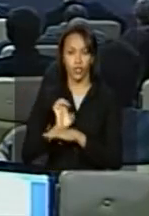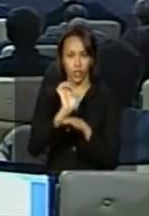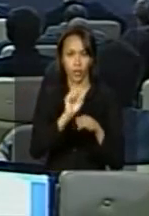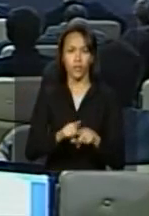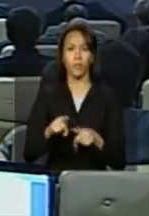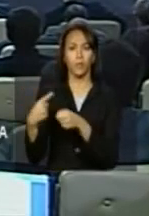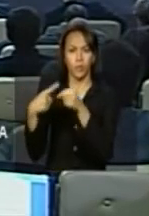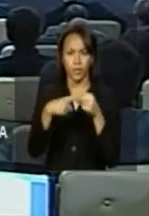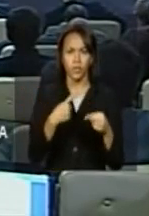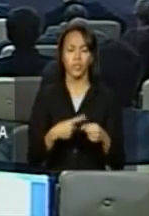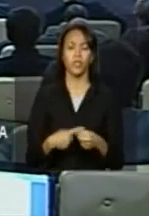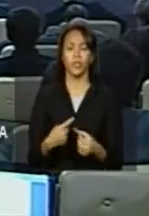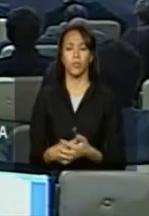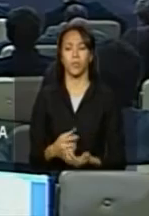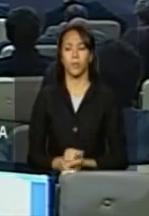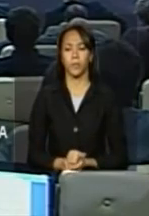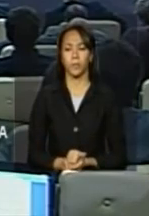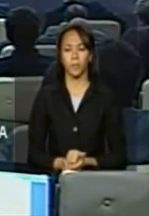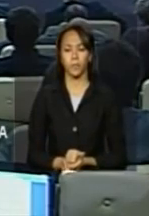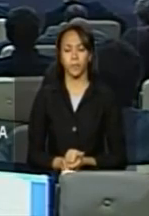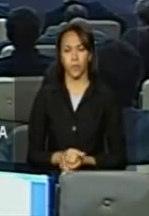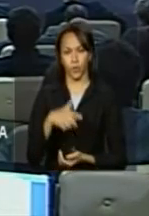estão em andamento,